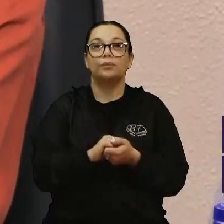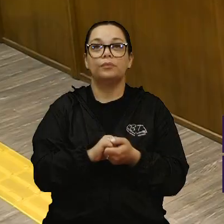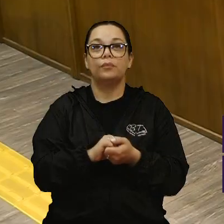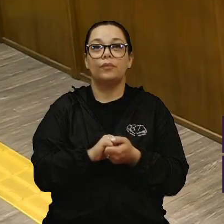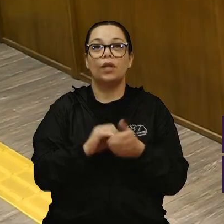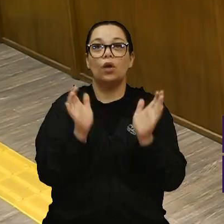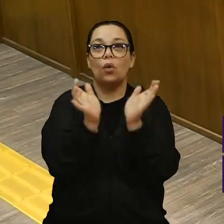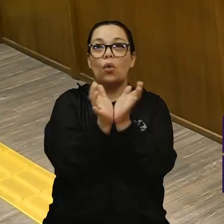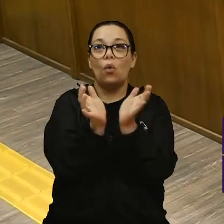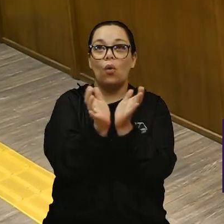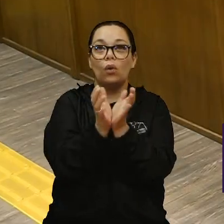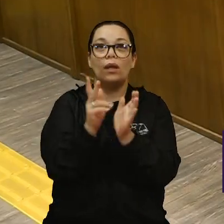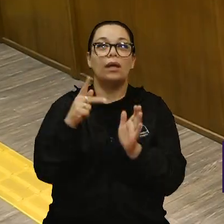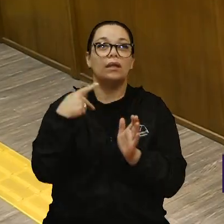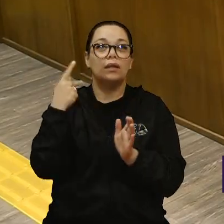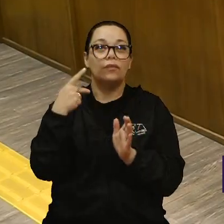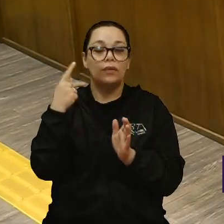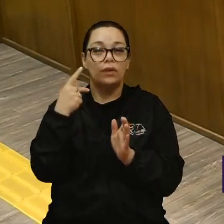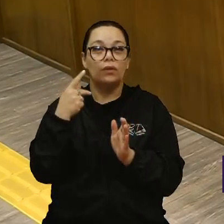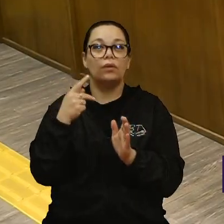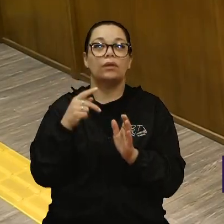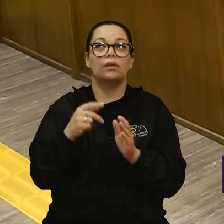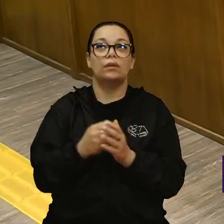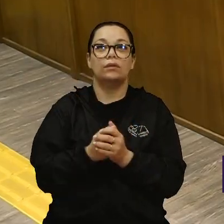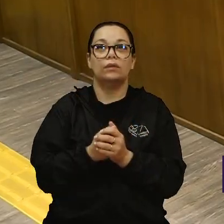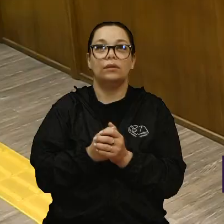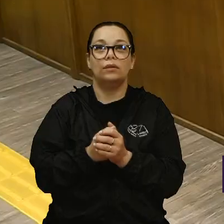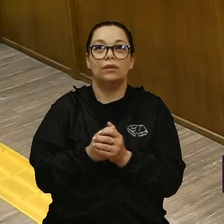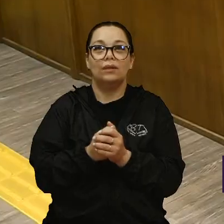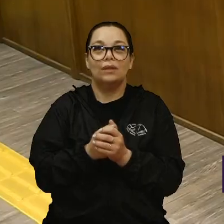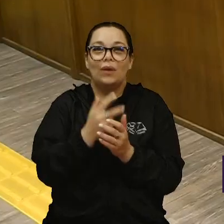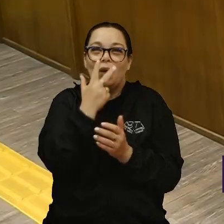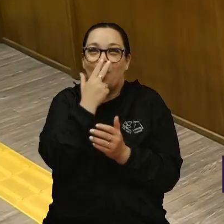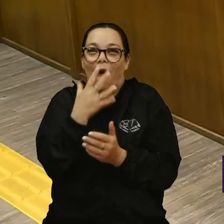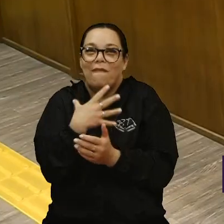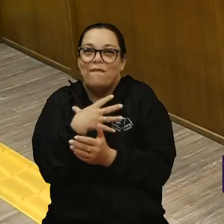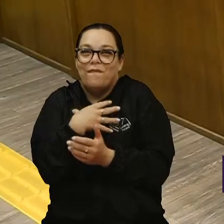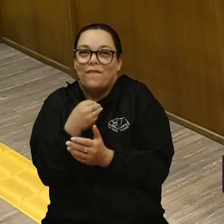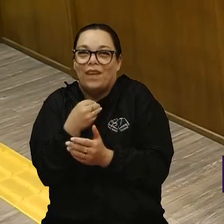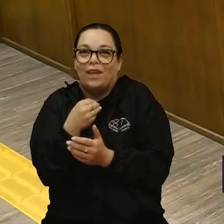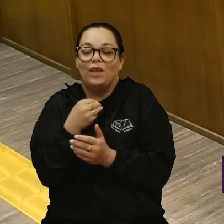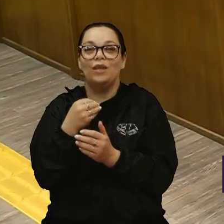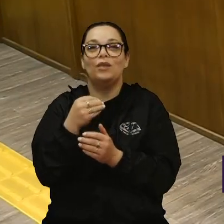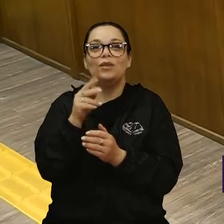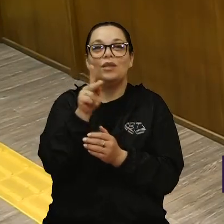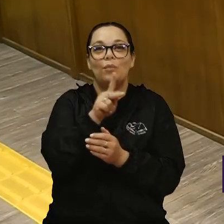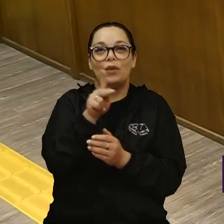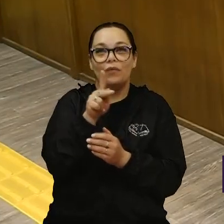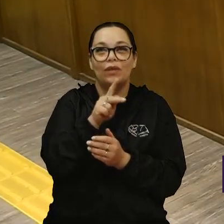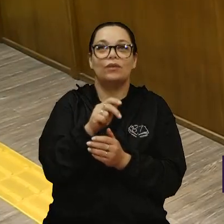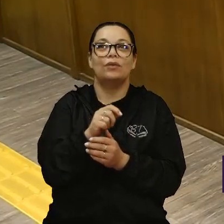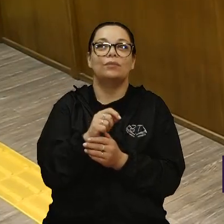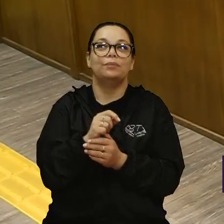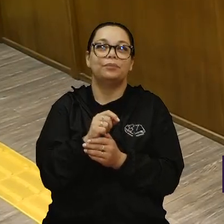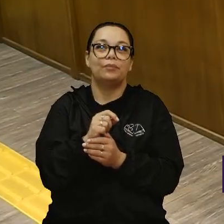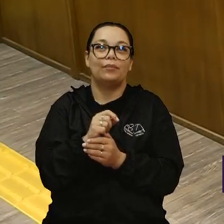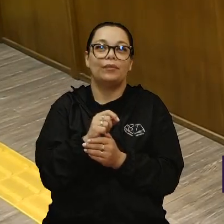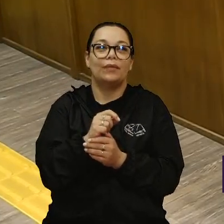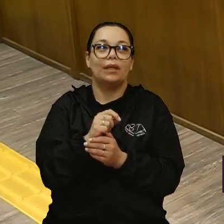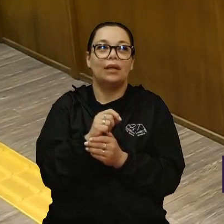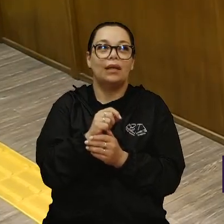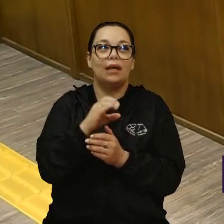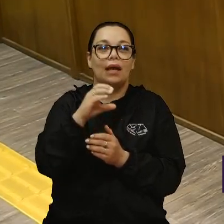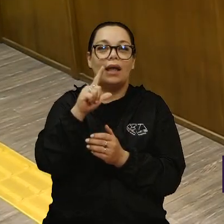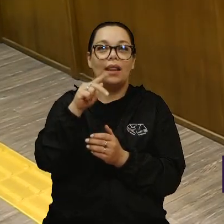e colegas vereadores intitulados pupilos da professora Ana Camardello, vereador Cláudio Libardi,